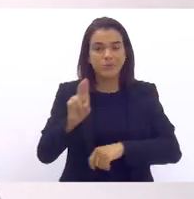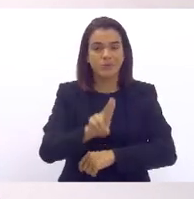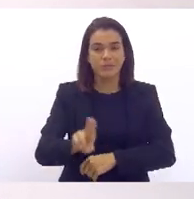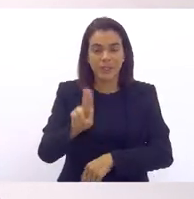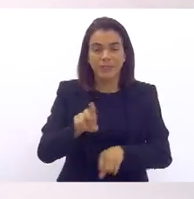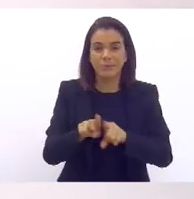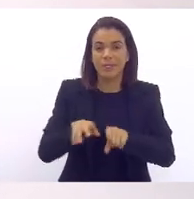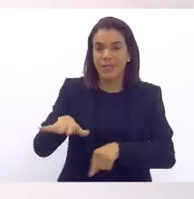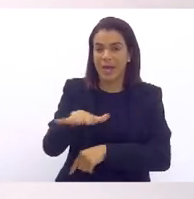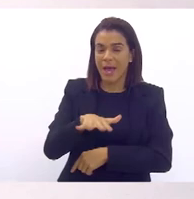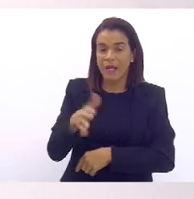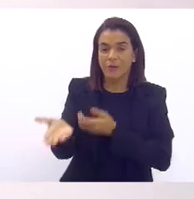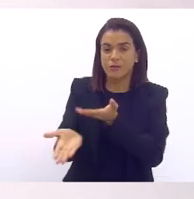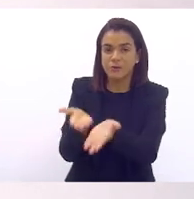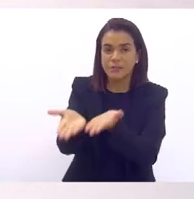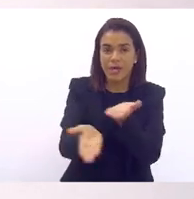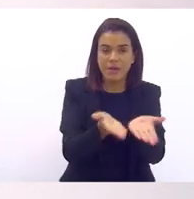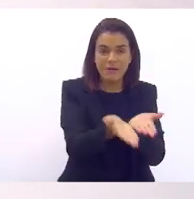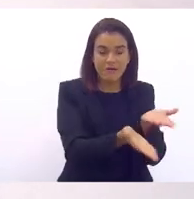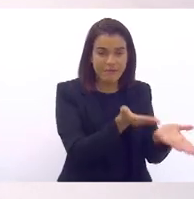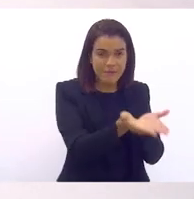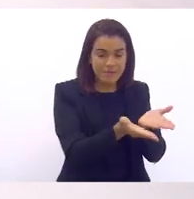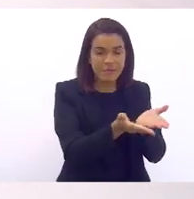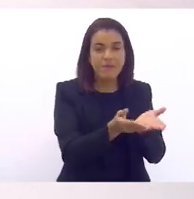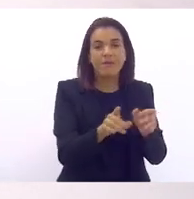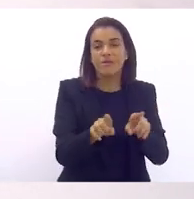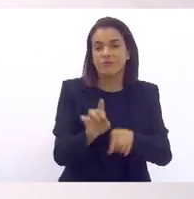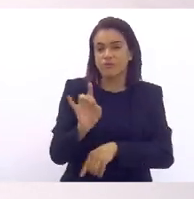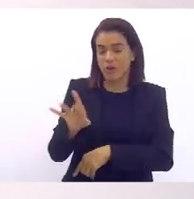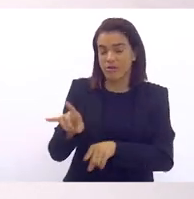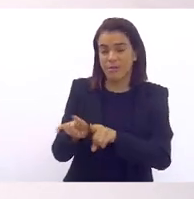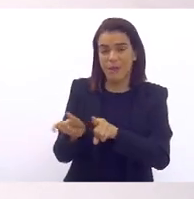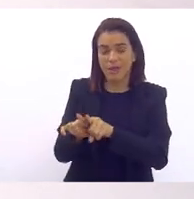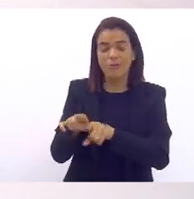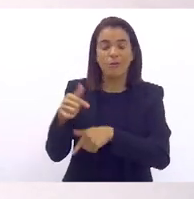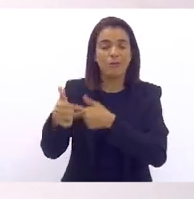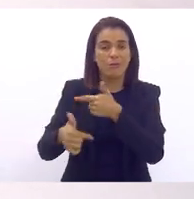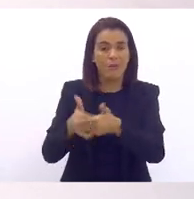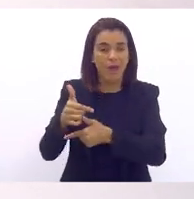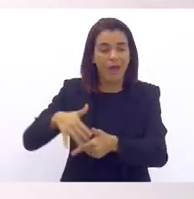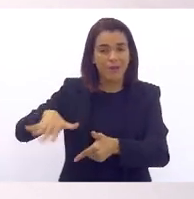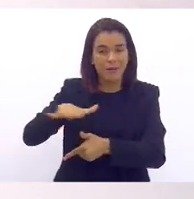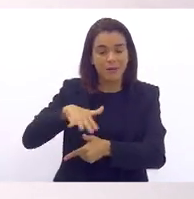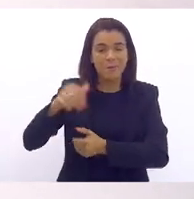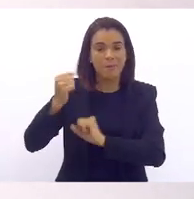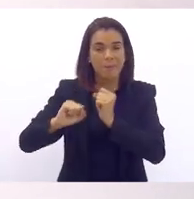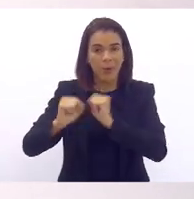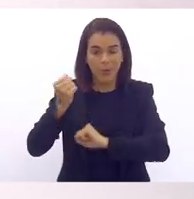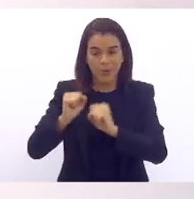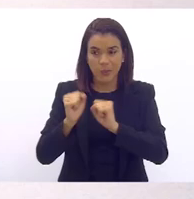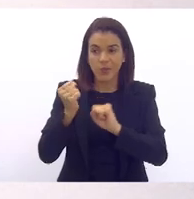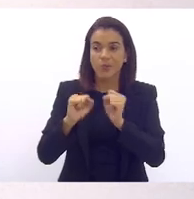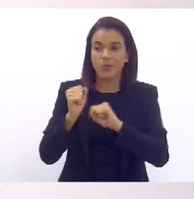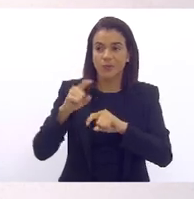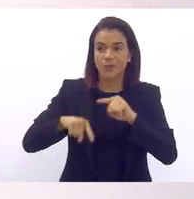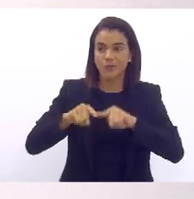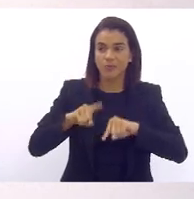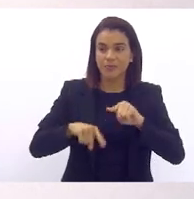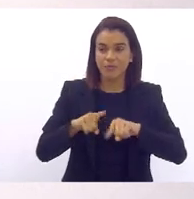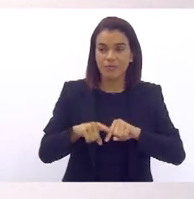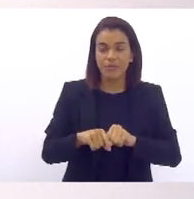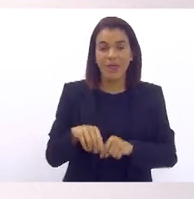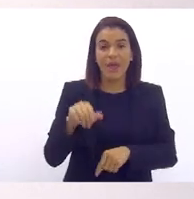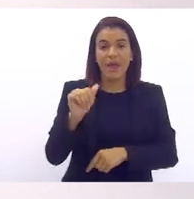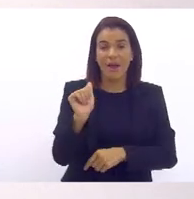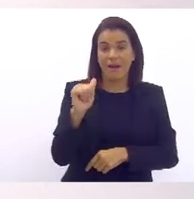também no campo dos serviços não só no campo de produtos inovação em produtos e a eu creio que a a a a